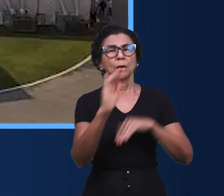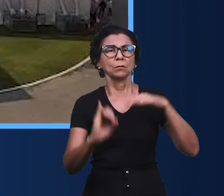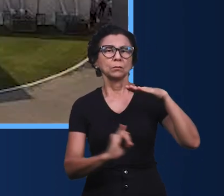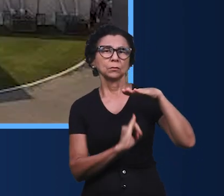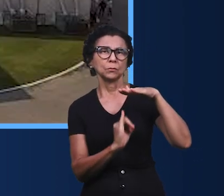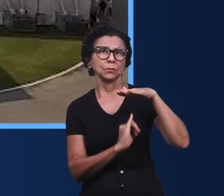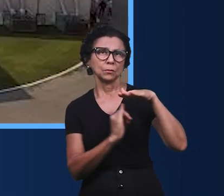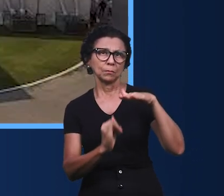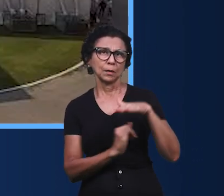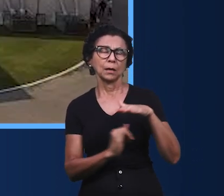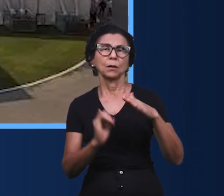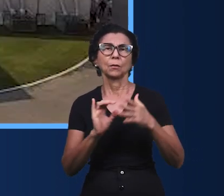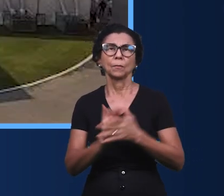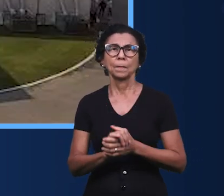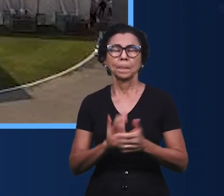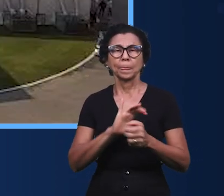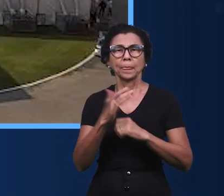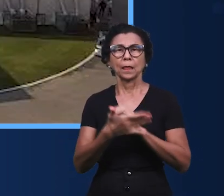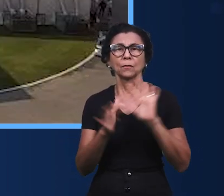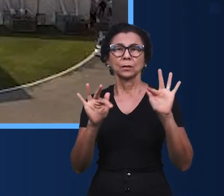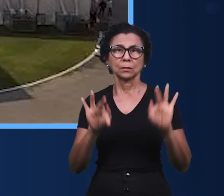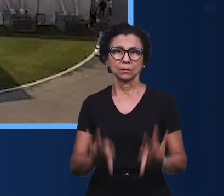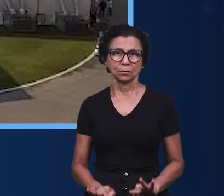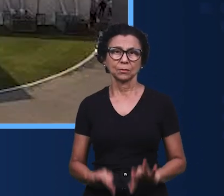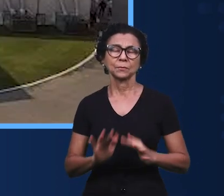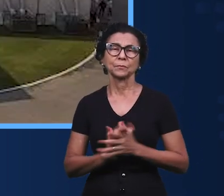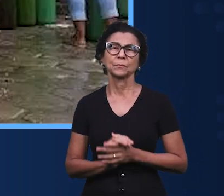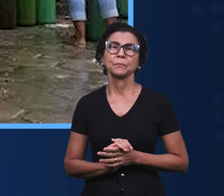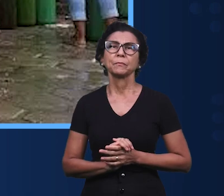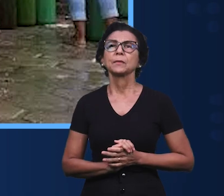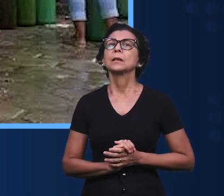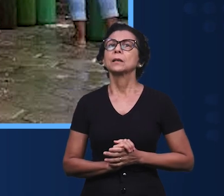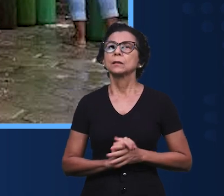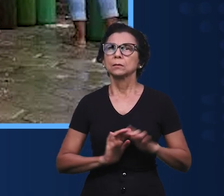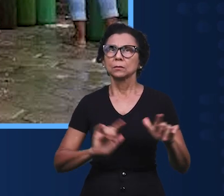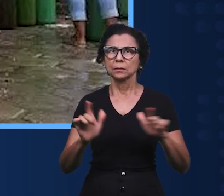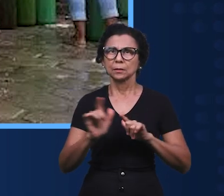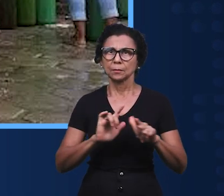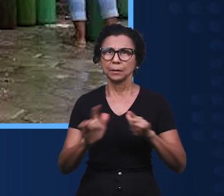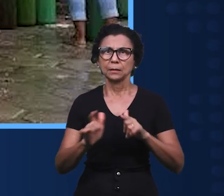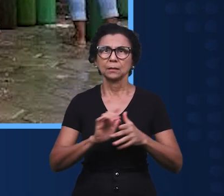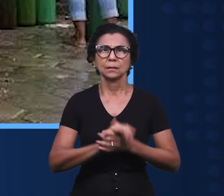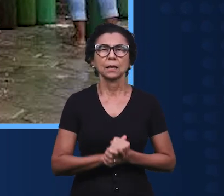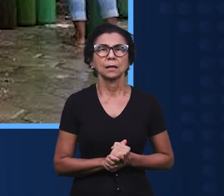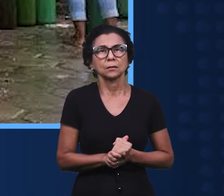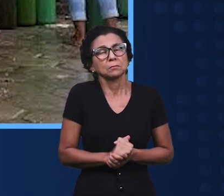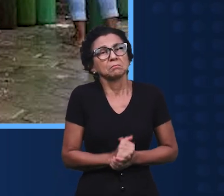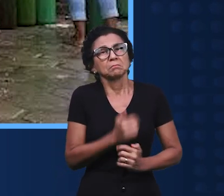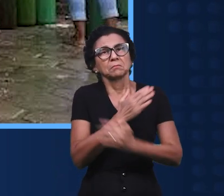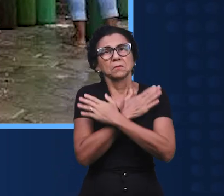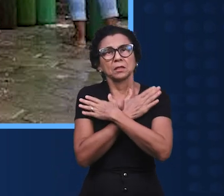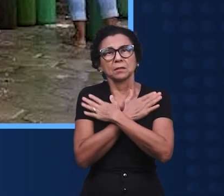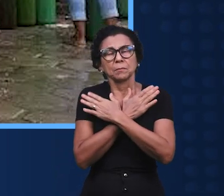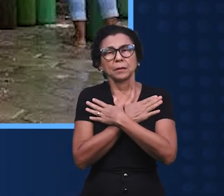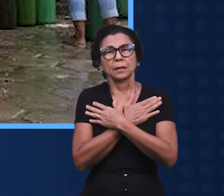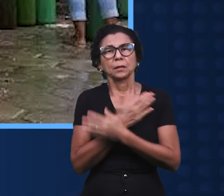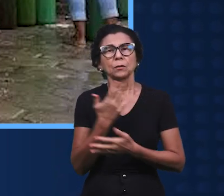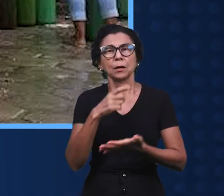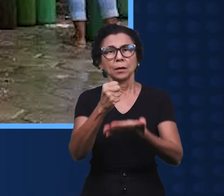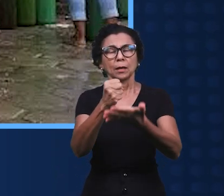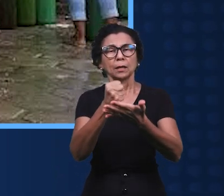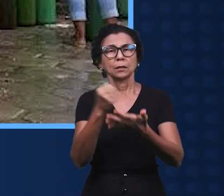os trabalhadores formais tiveram maior facilidade em manter os empregos ou ter acesso a benefícios públicos,